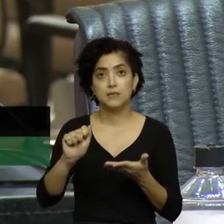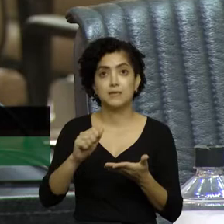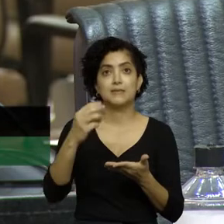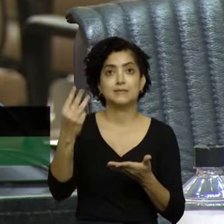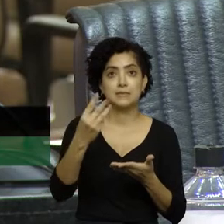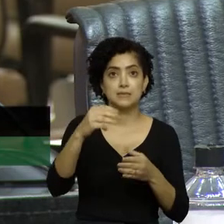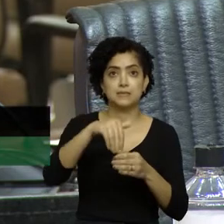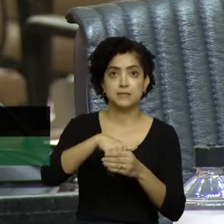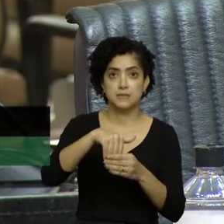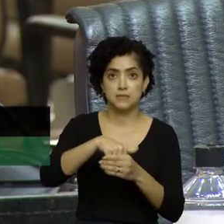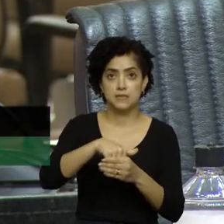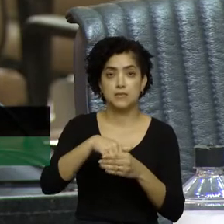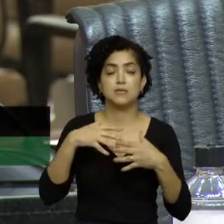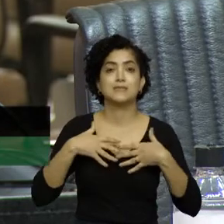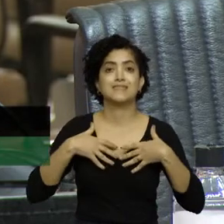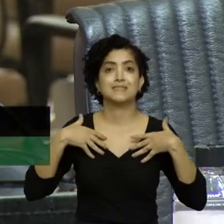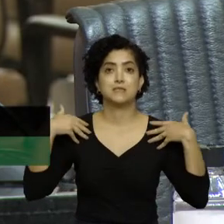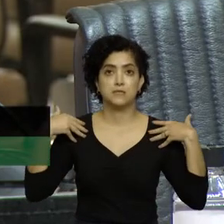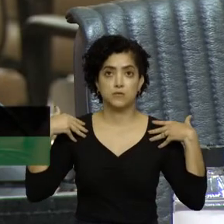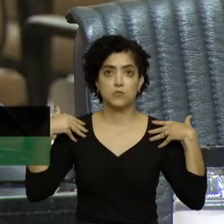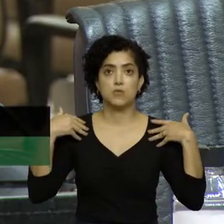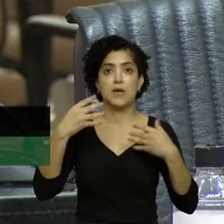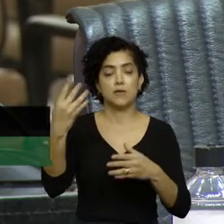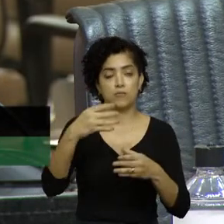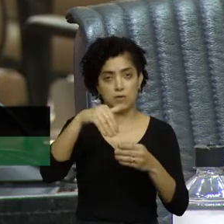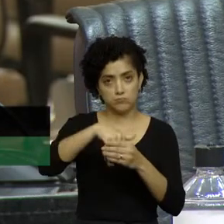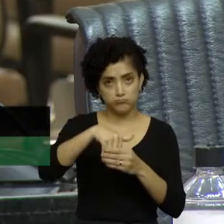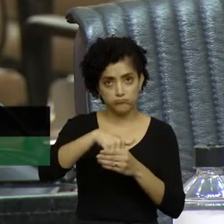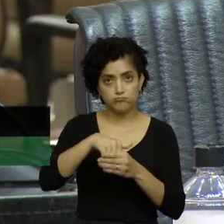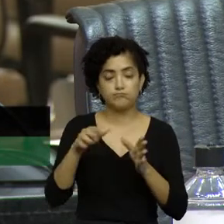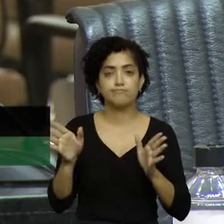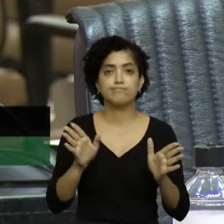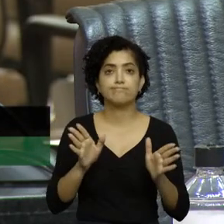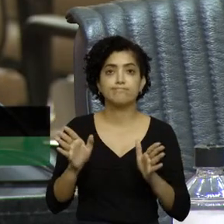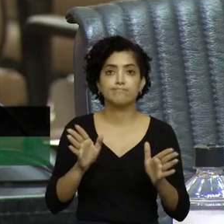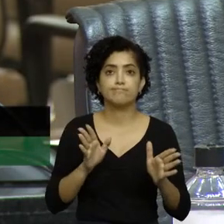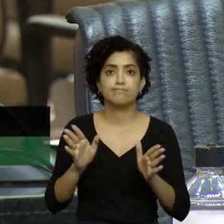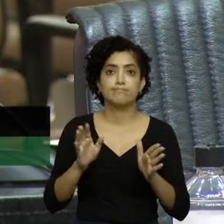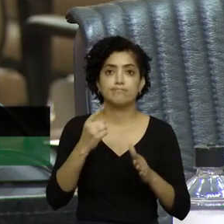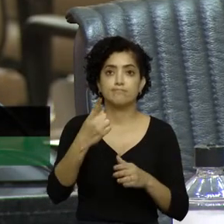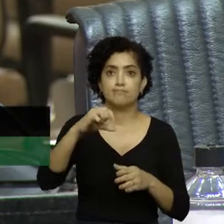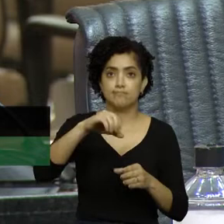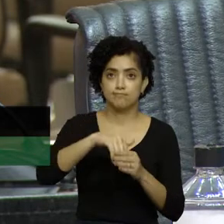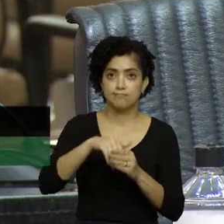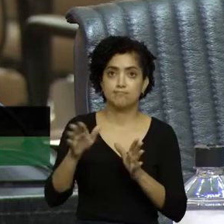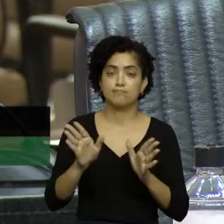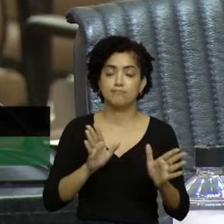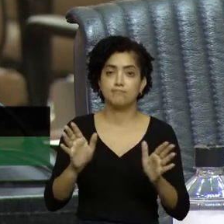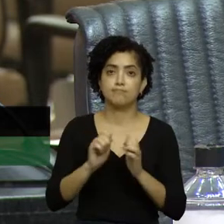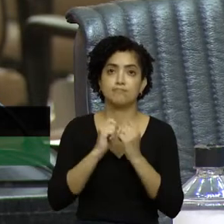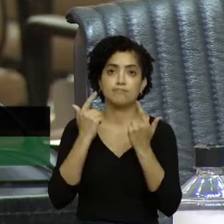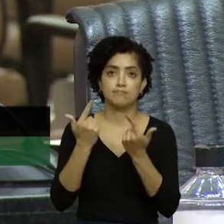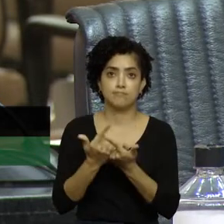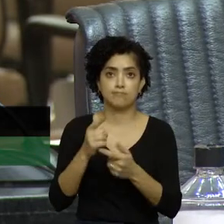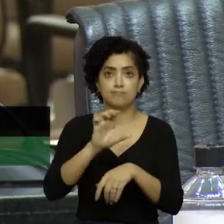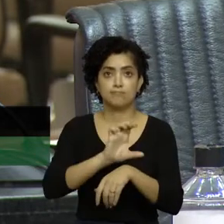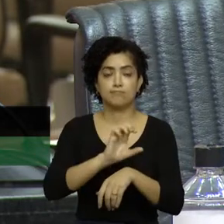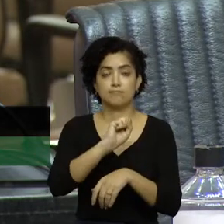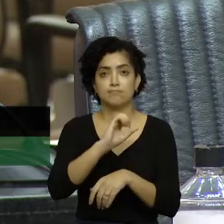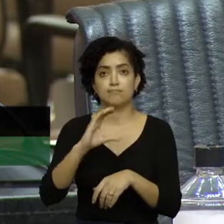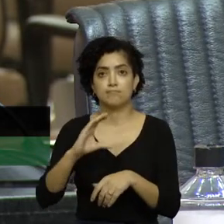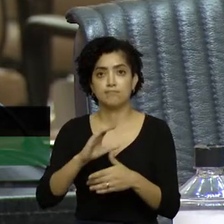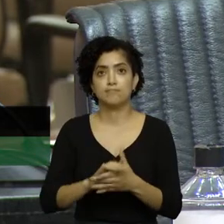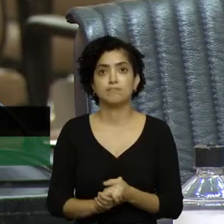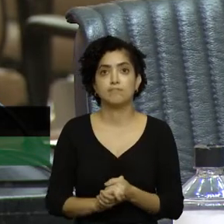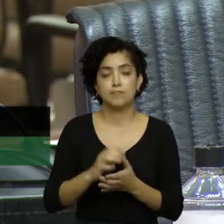terceira sessão solene da quarta sessão legislativa da 19ª legislatura da Assembleia Legislativa do Estado de Santa